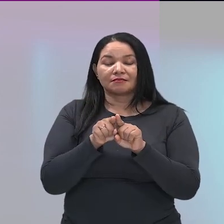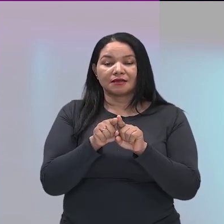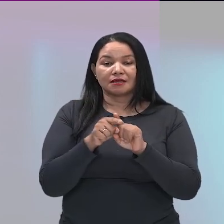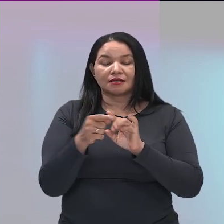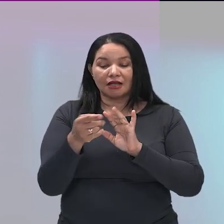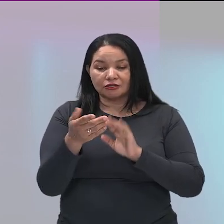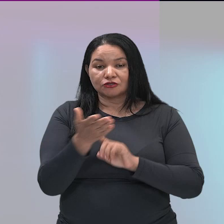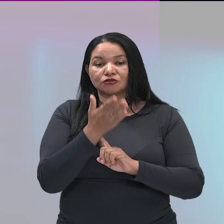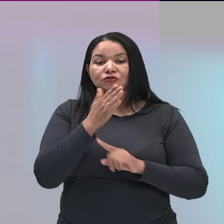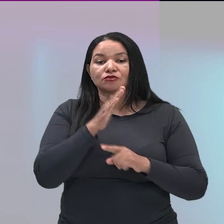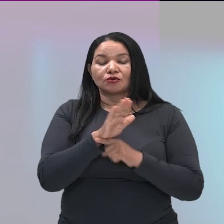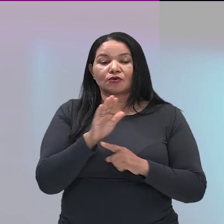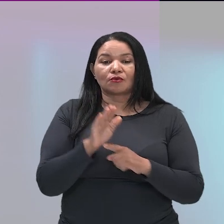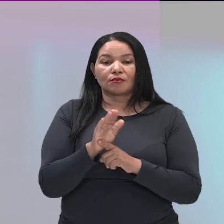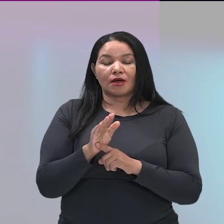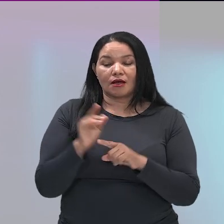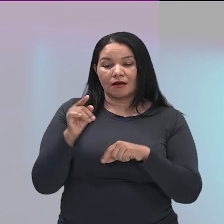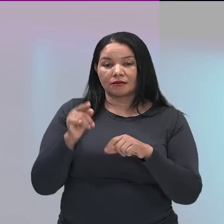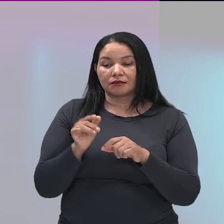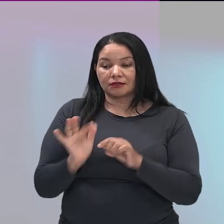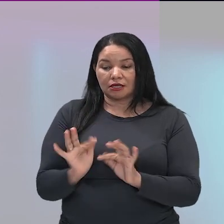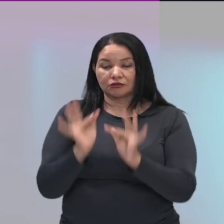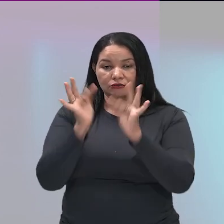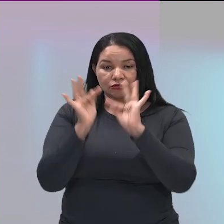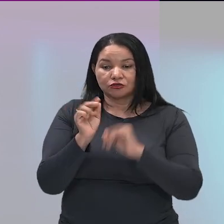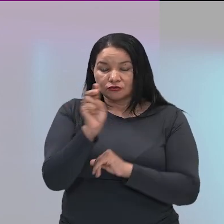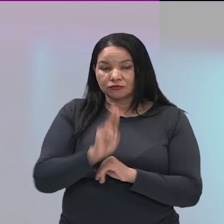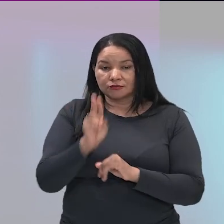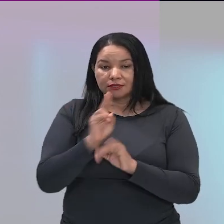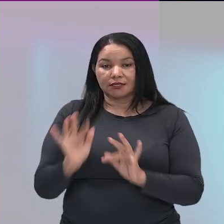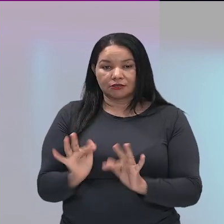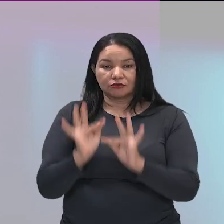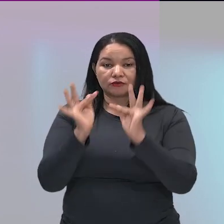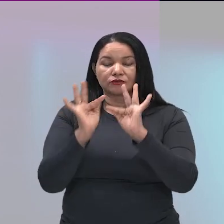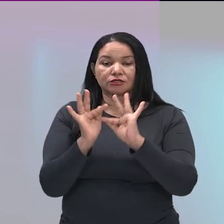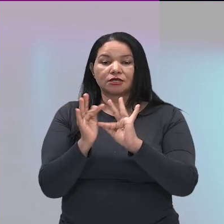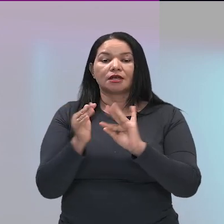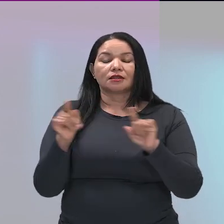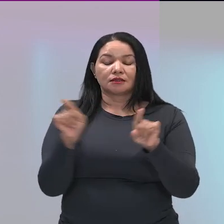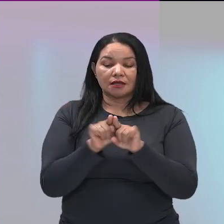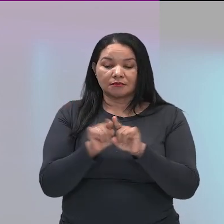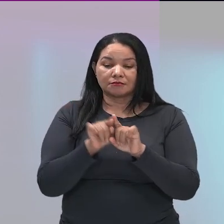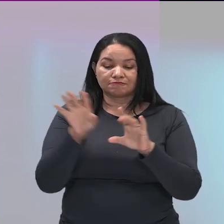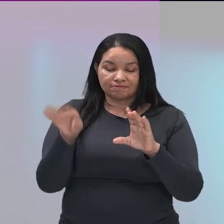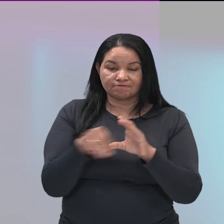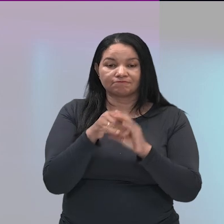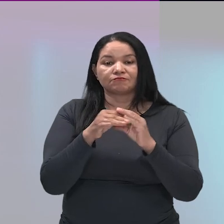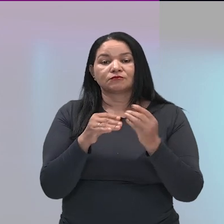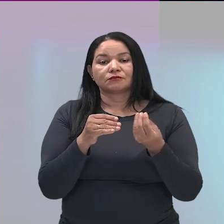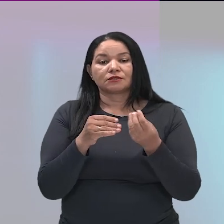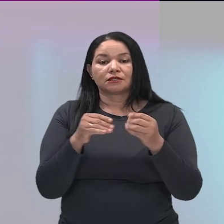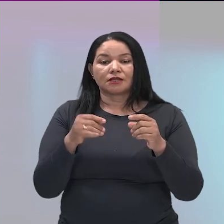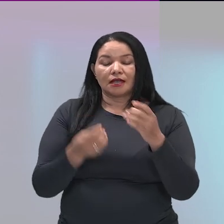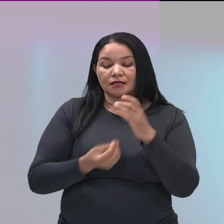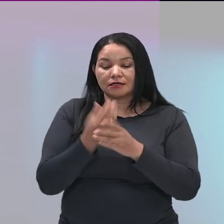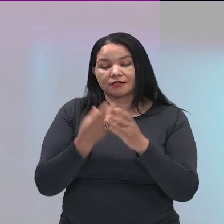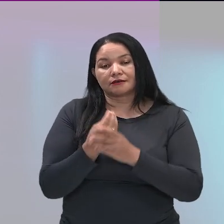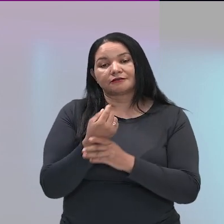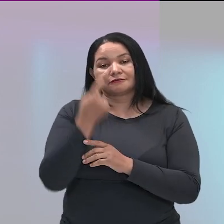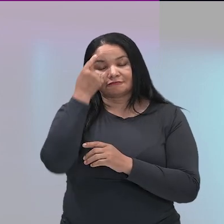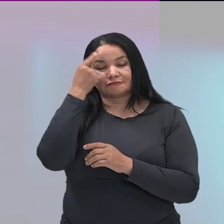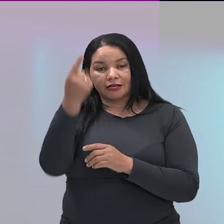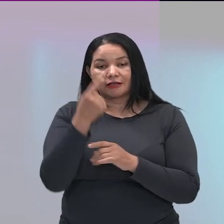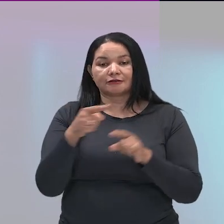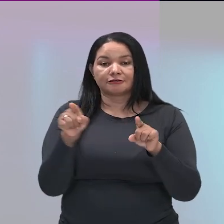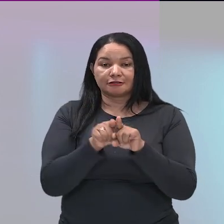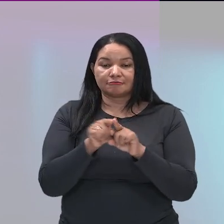esse momento da tecnologia, do uso da tecnologia, para também trabalhar e expor as suas ideias. E também tem